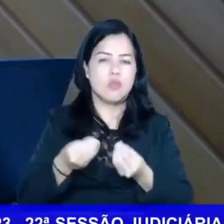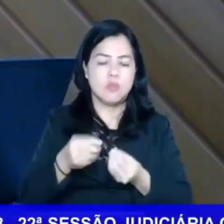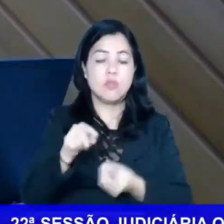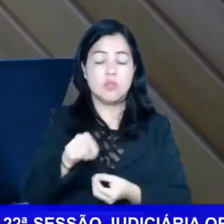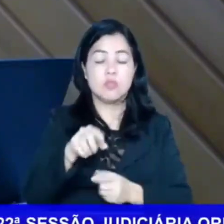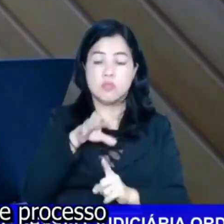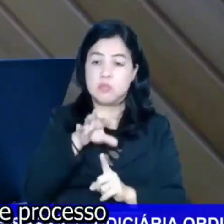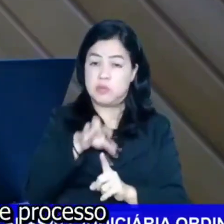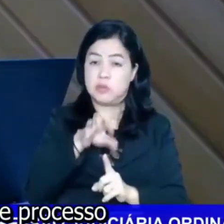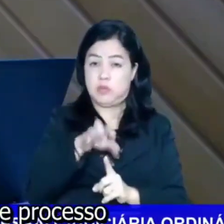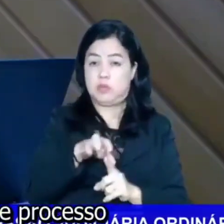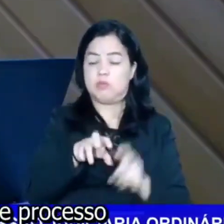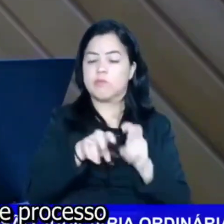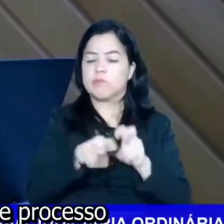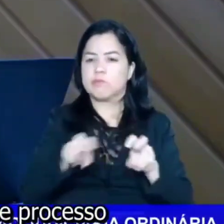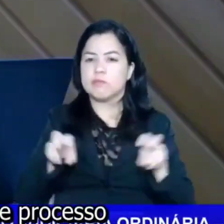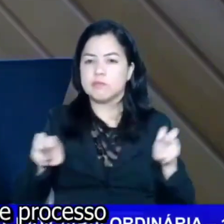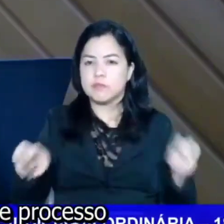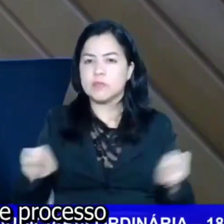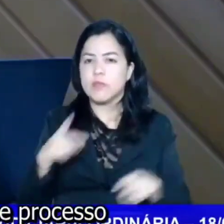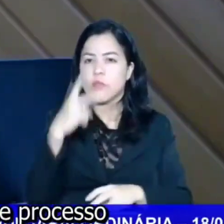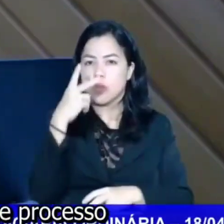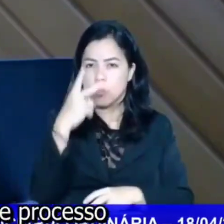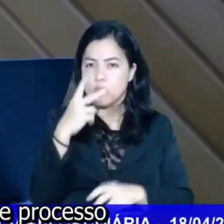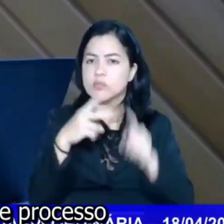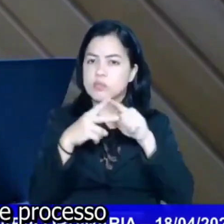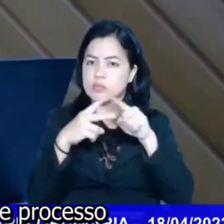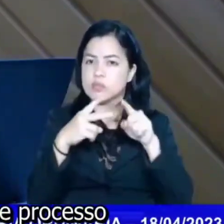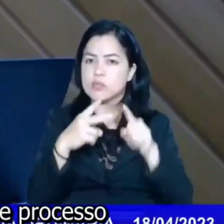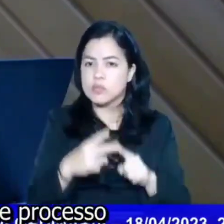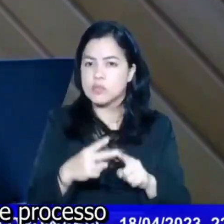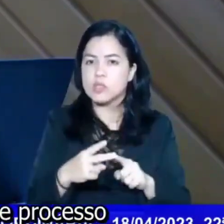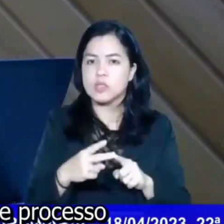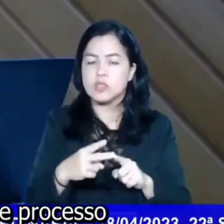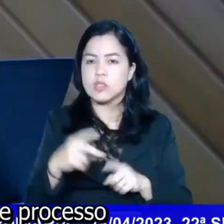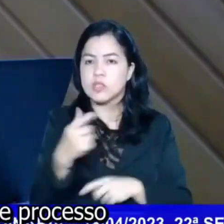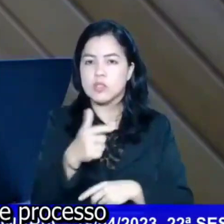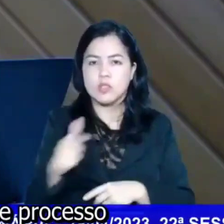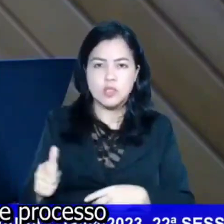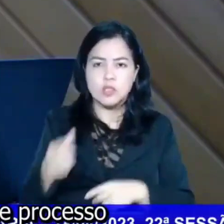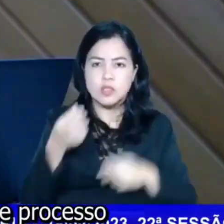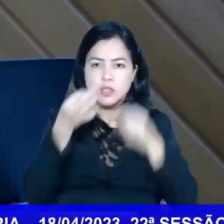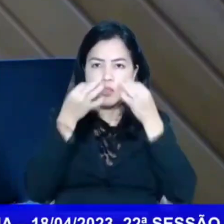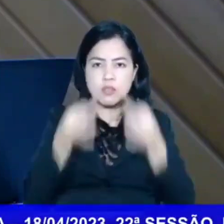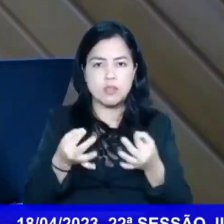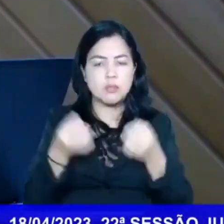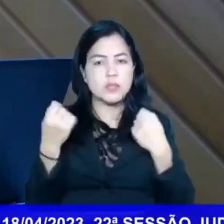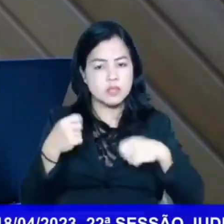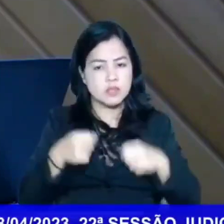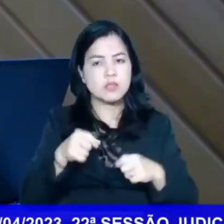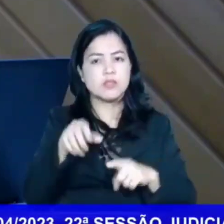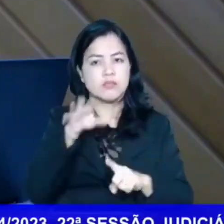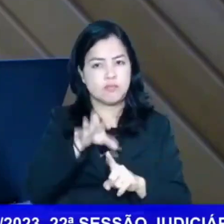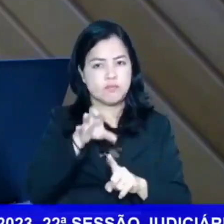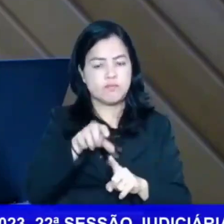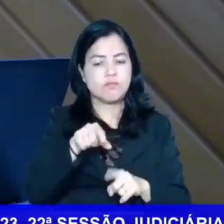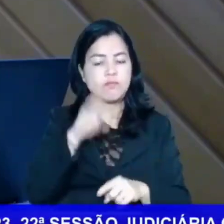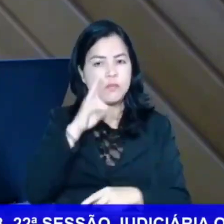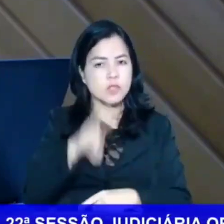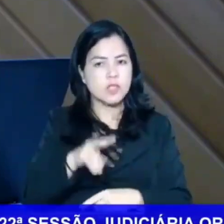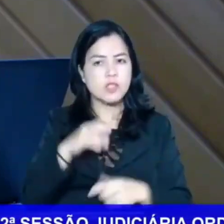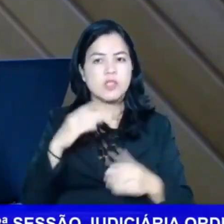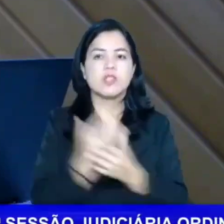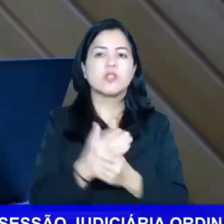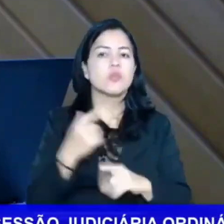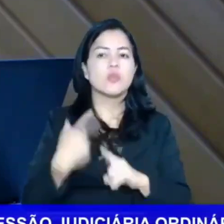pleito. São dois critérios que não estão presentes nesse processo. Por